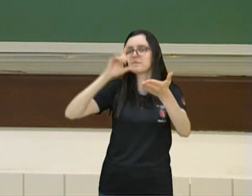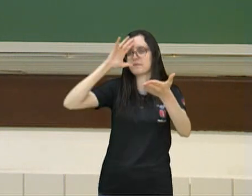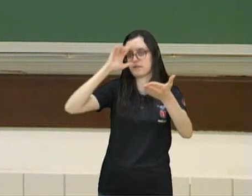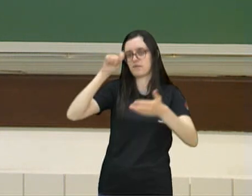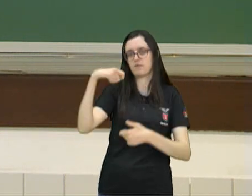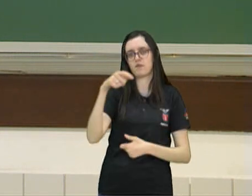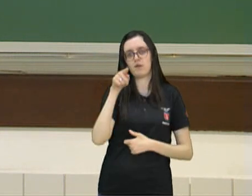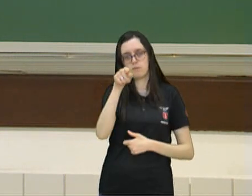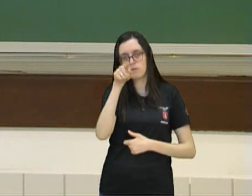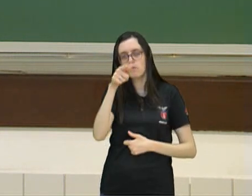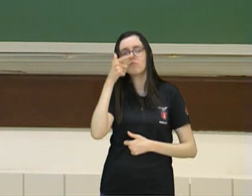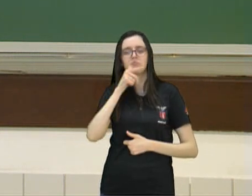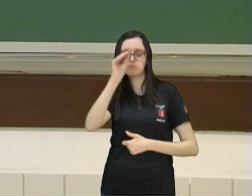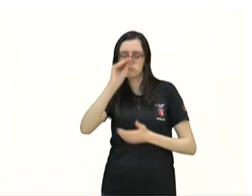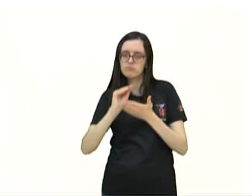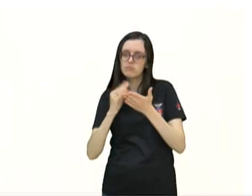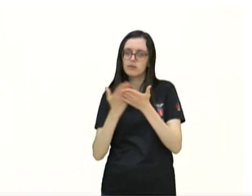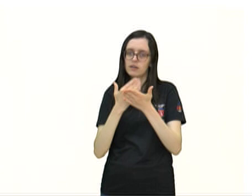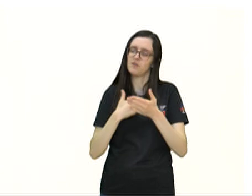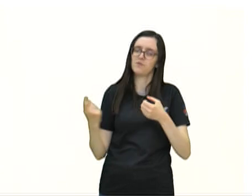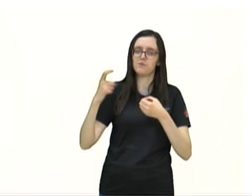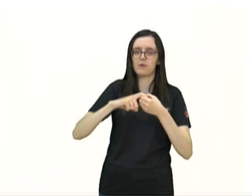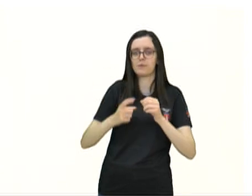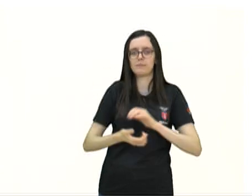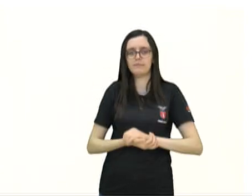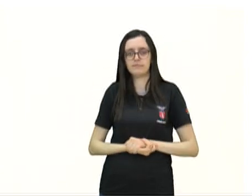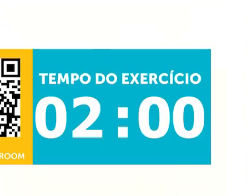sobre isso, escrever aí no seu caderno e eu volto.